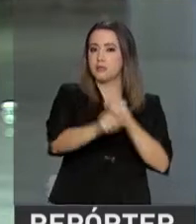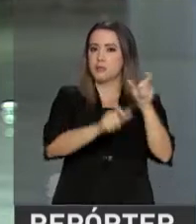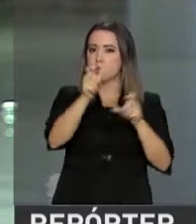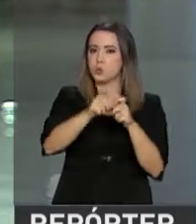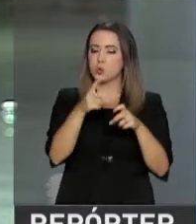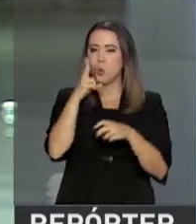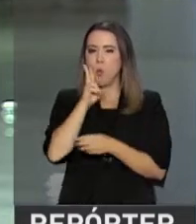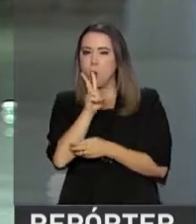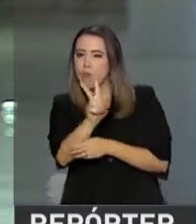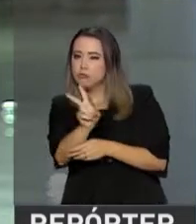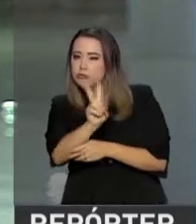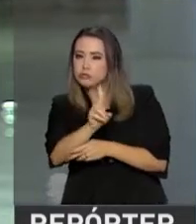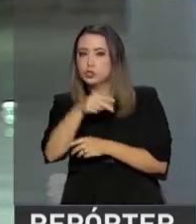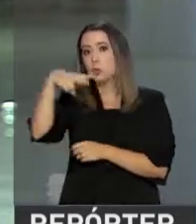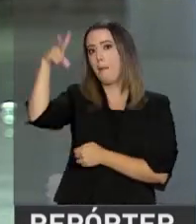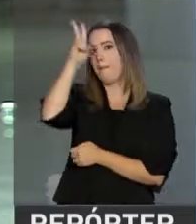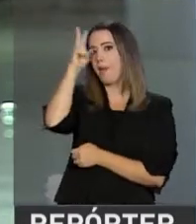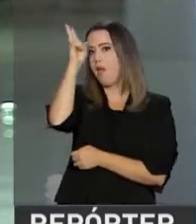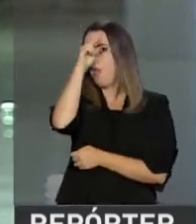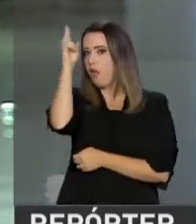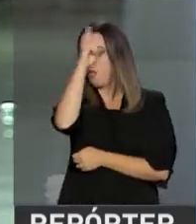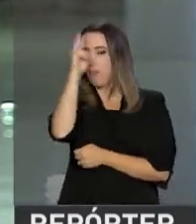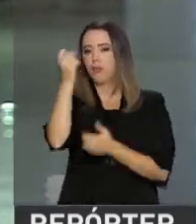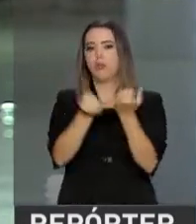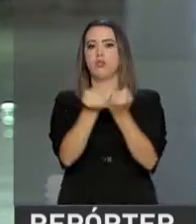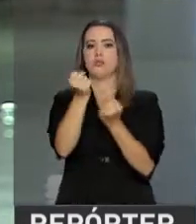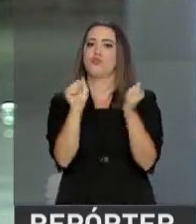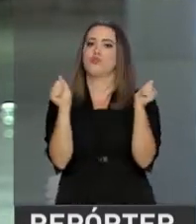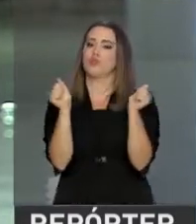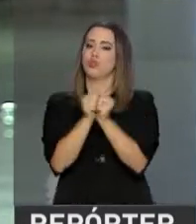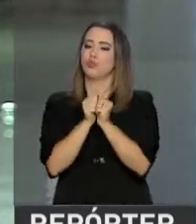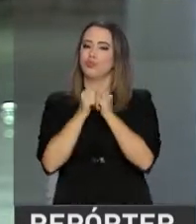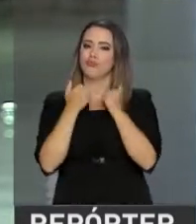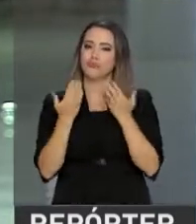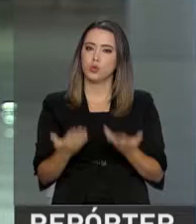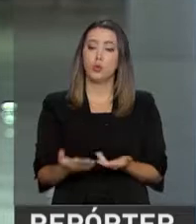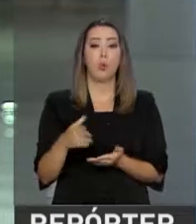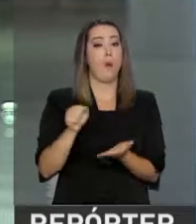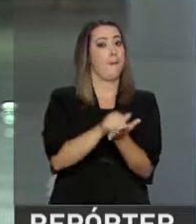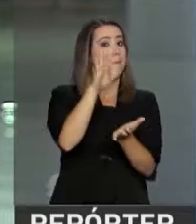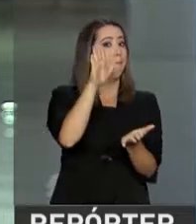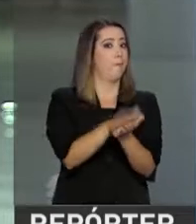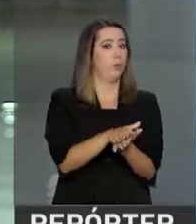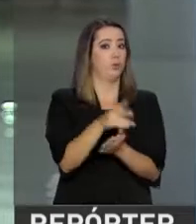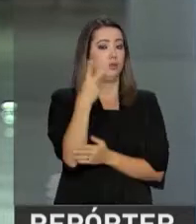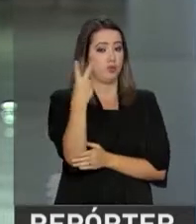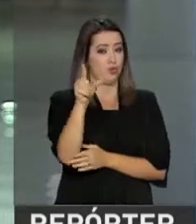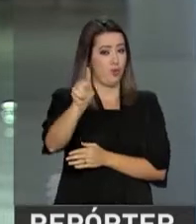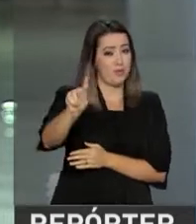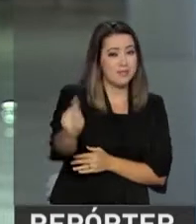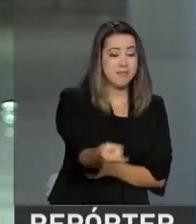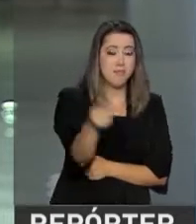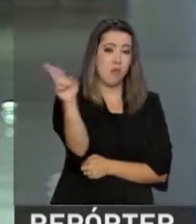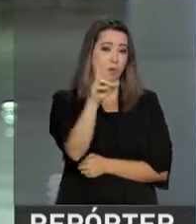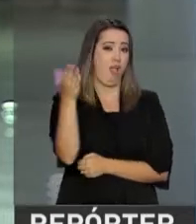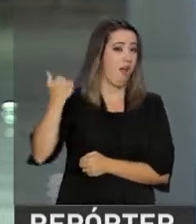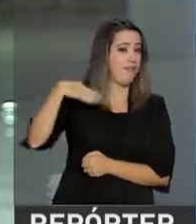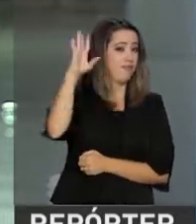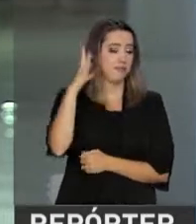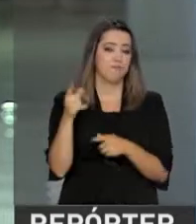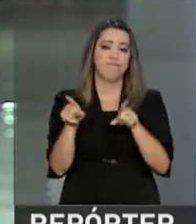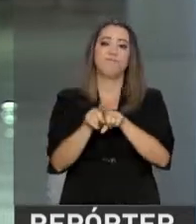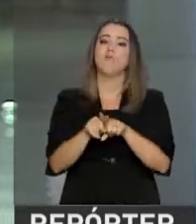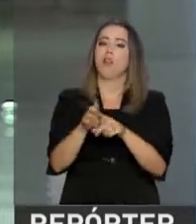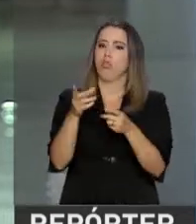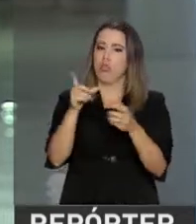embriagados além de pagar uma multa de dois mil novecentos e trinta e quatro reais e setenta centavos o motorista